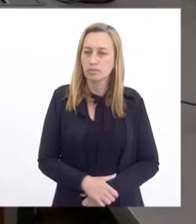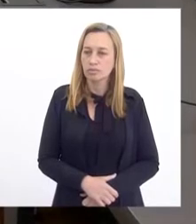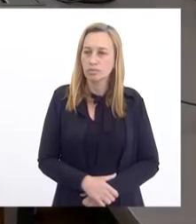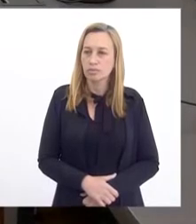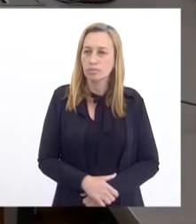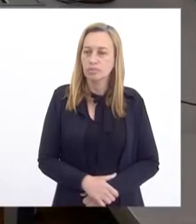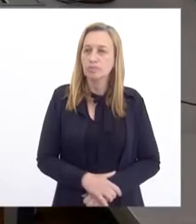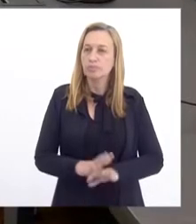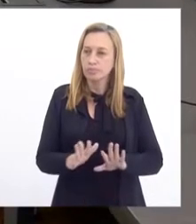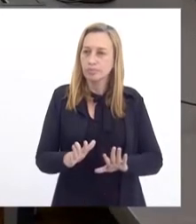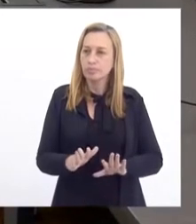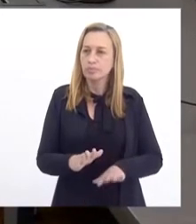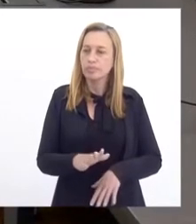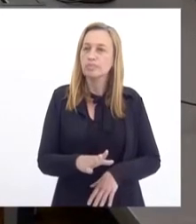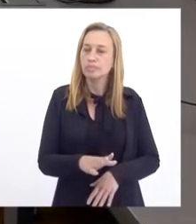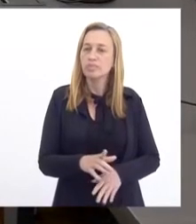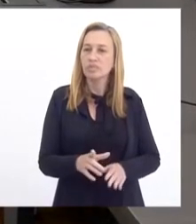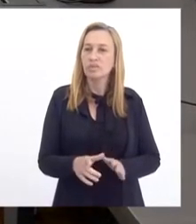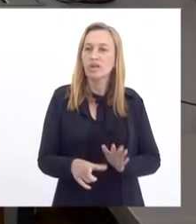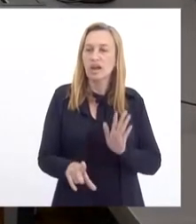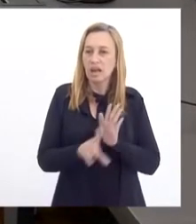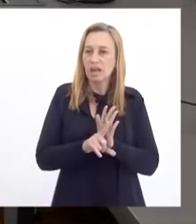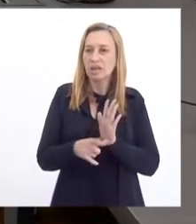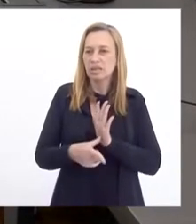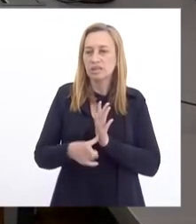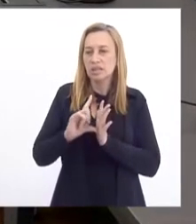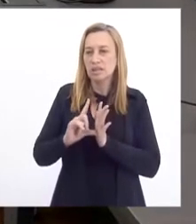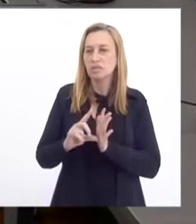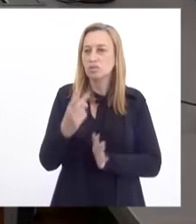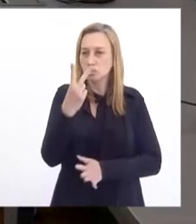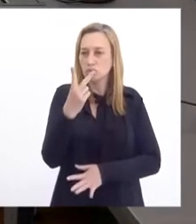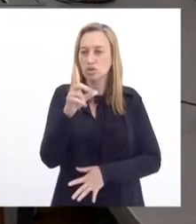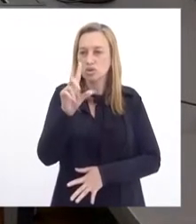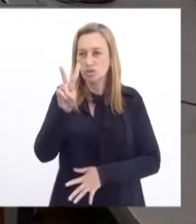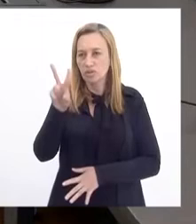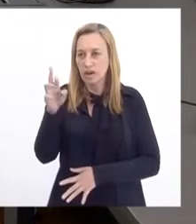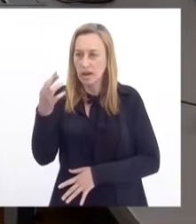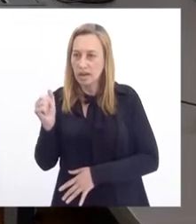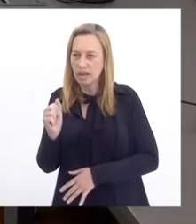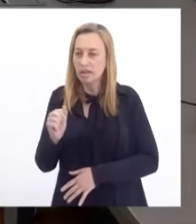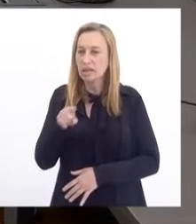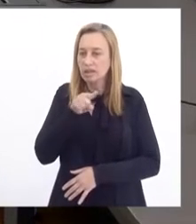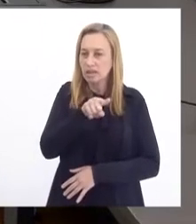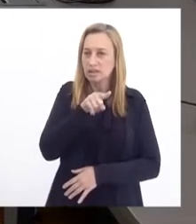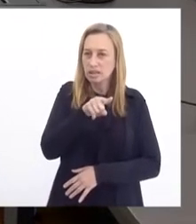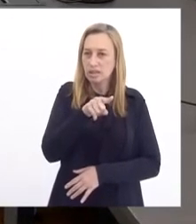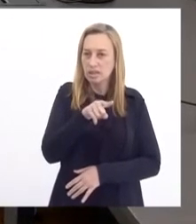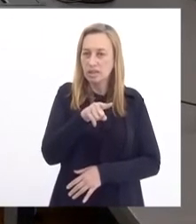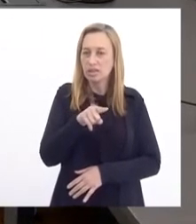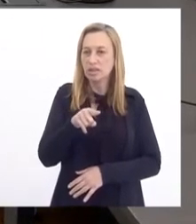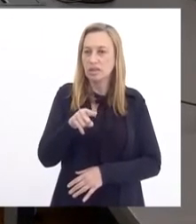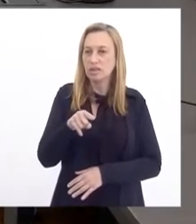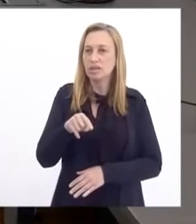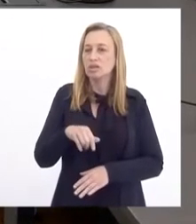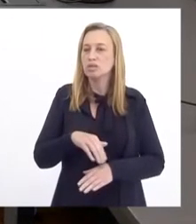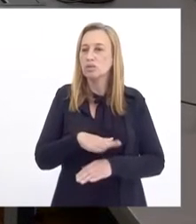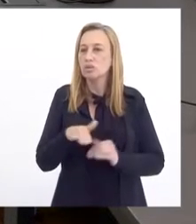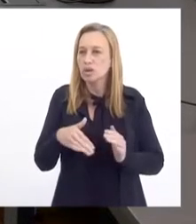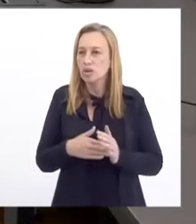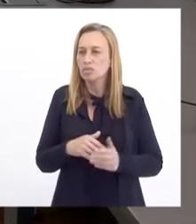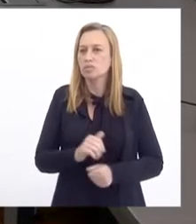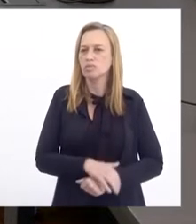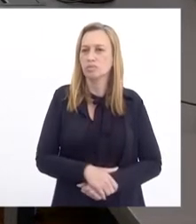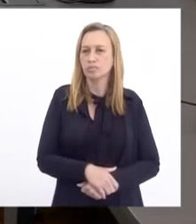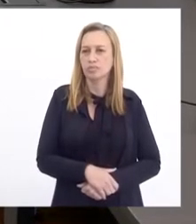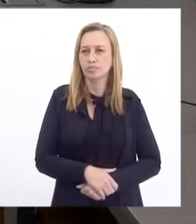É, a lei. Sim, mas a lei anterior são duas vagas. Yeah. E essa dispõe sobre educação integral. Isso, no caso, promoveria a